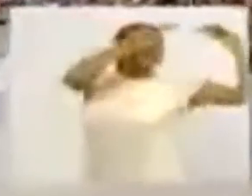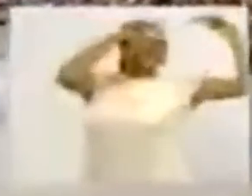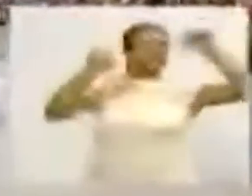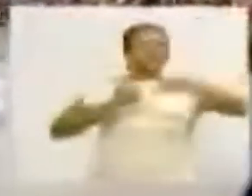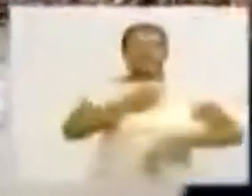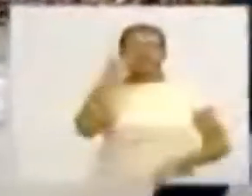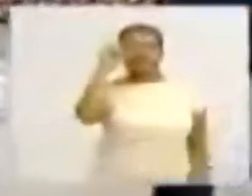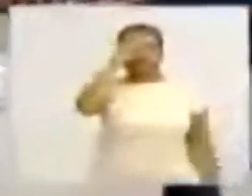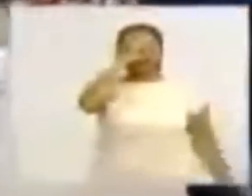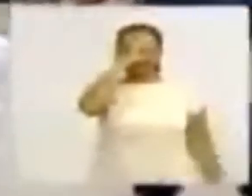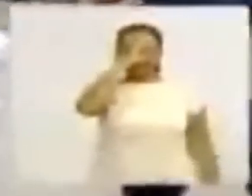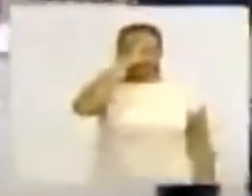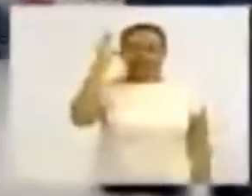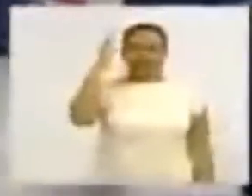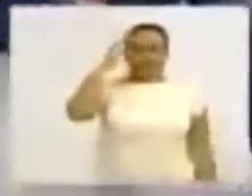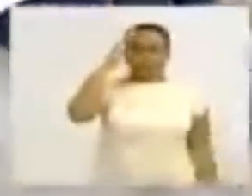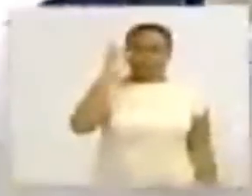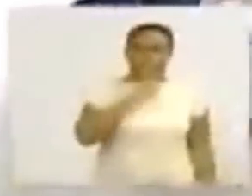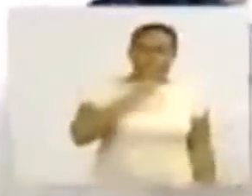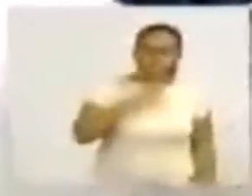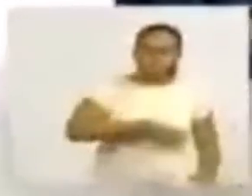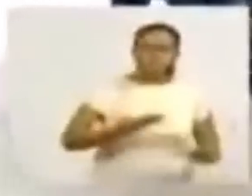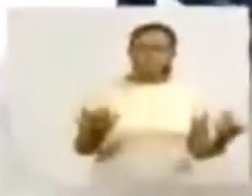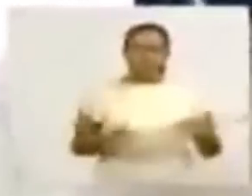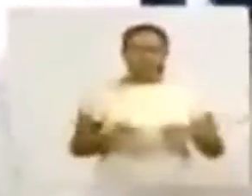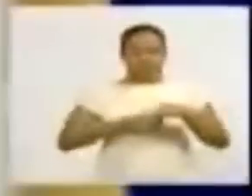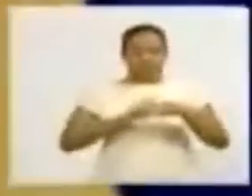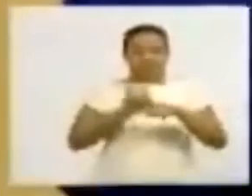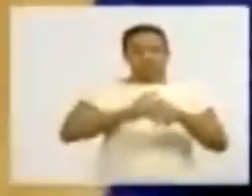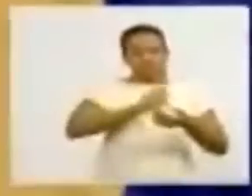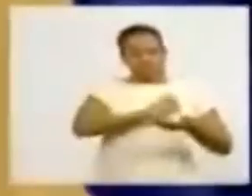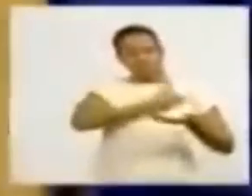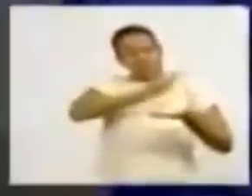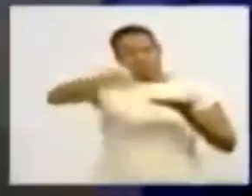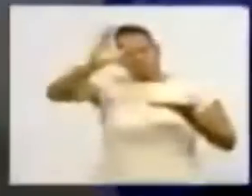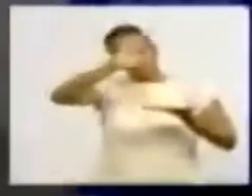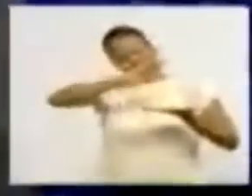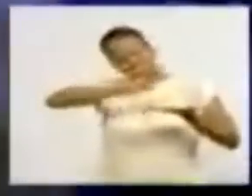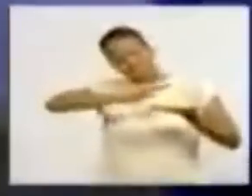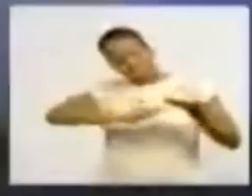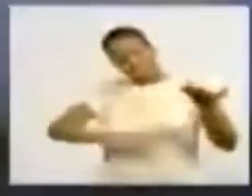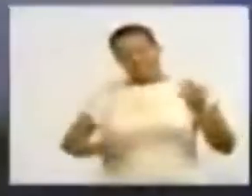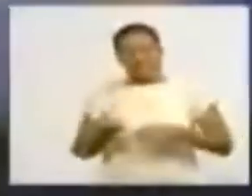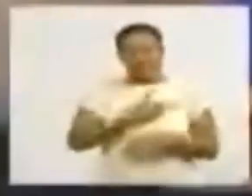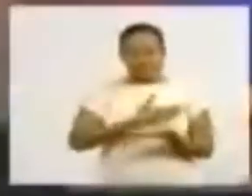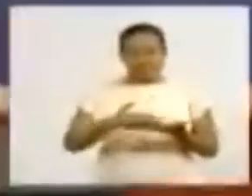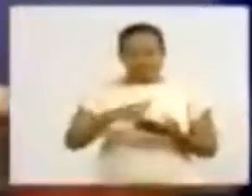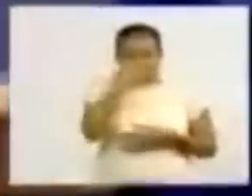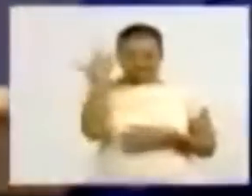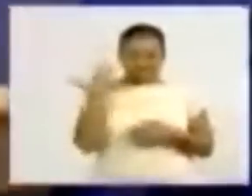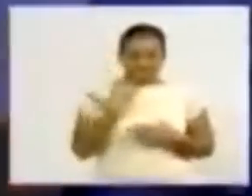nos iludir. E depois, no momento em que a gente começa a descer, nós vamos ficando